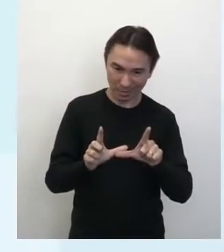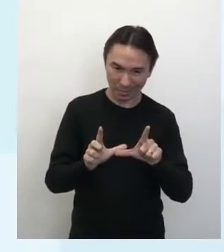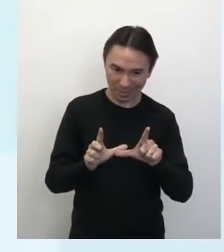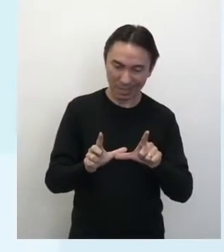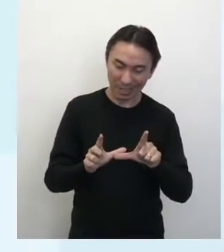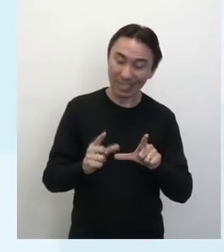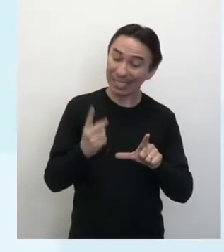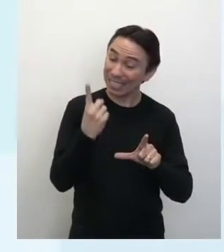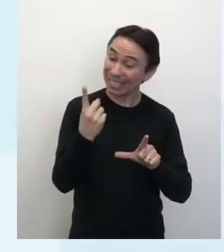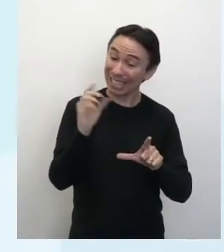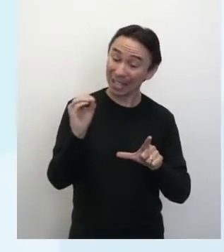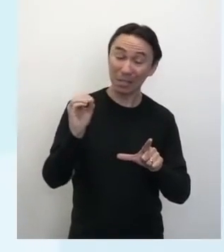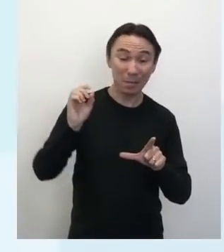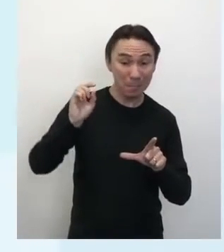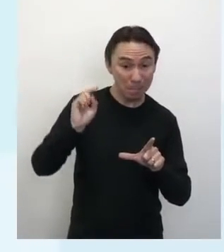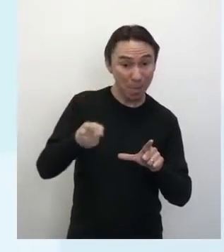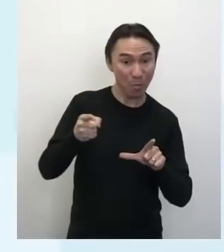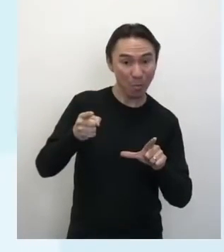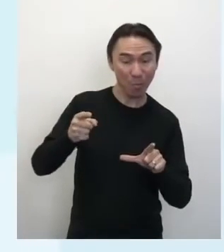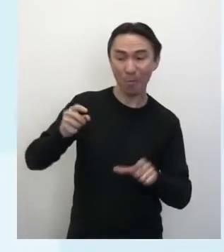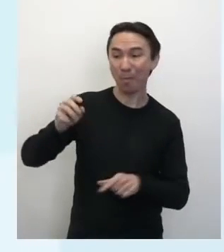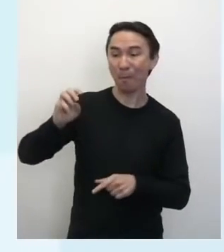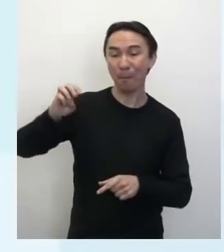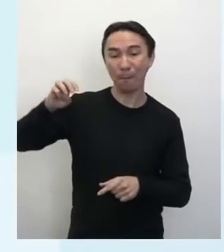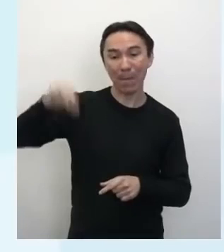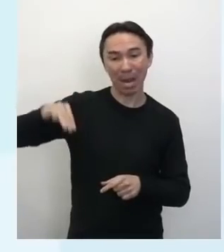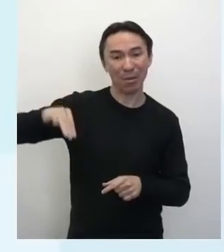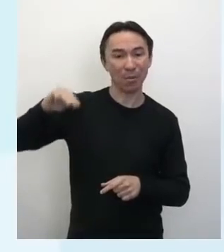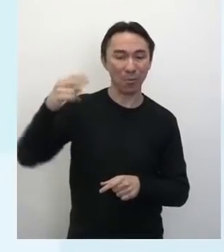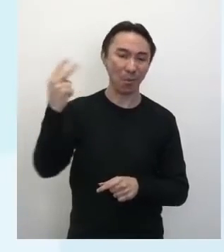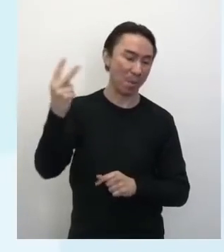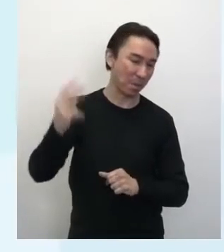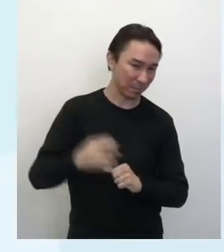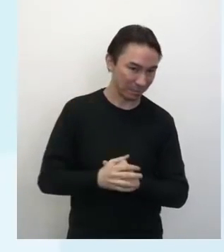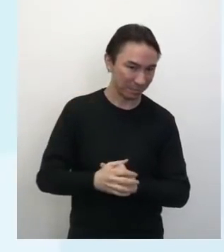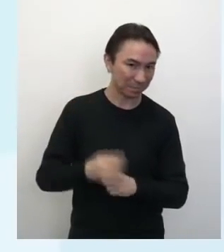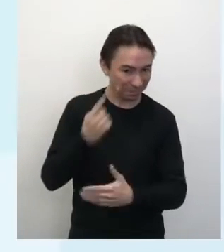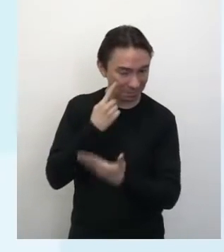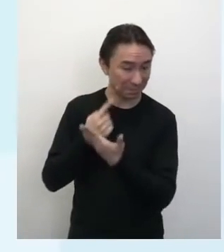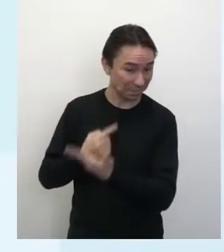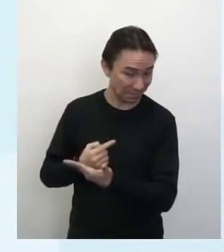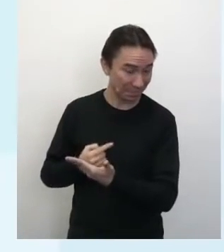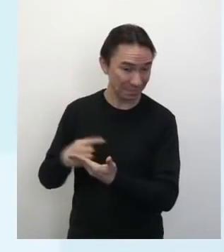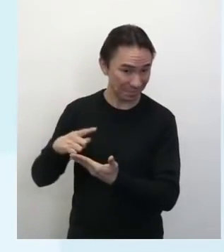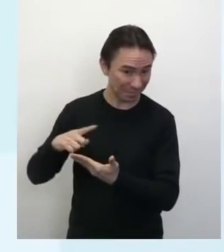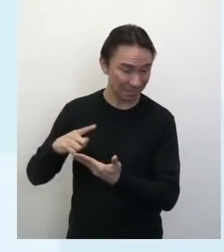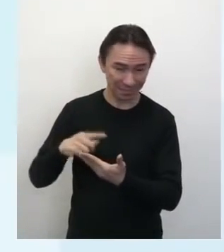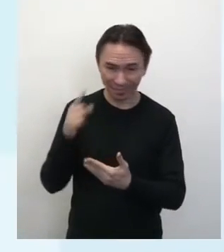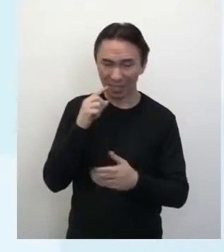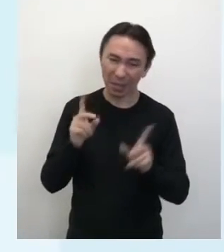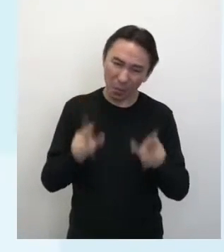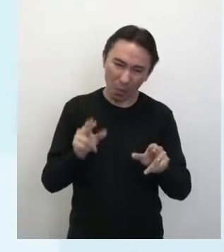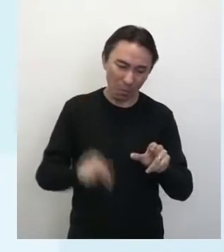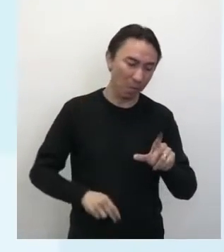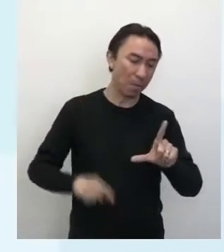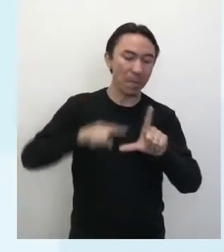um quadrado de 1 hectômetro quadrado, né? Nós teríamos um quadrado de 100 metros de base por 100 metros de altura. Boa.